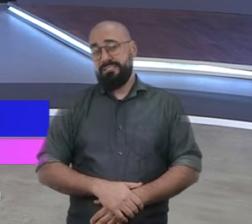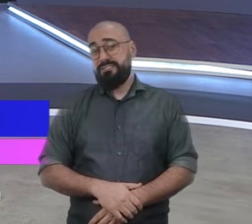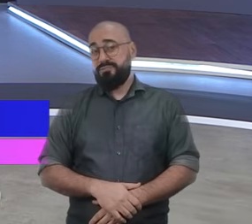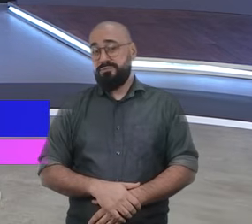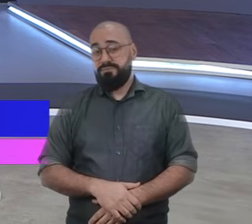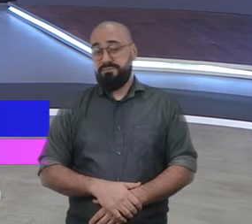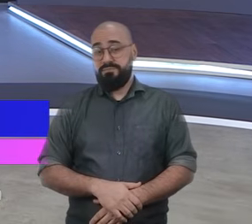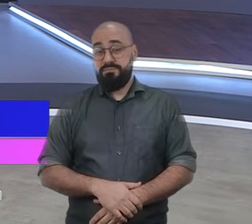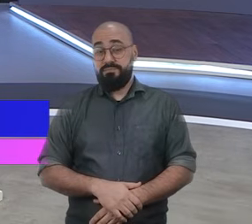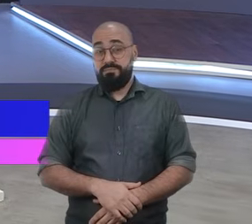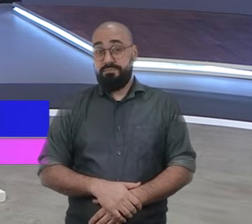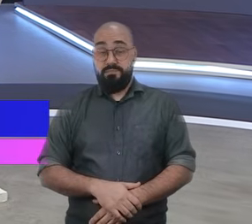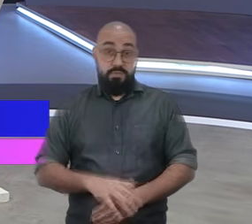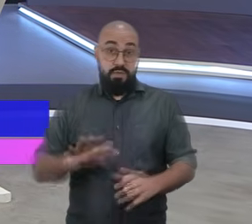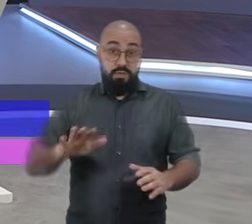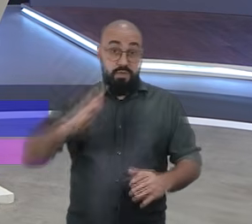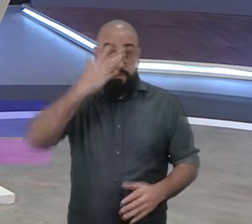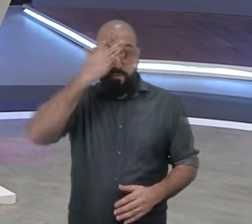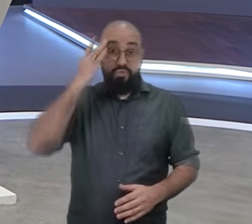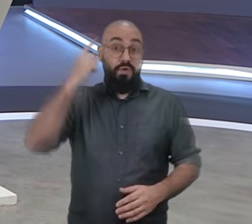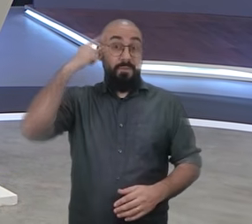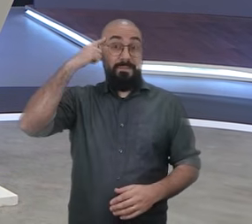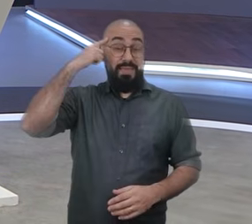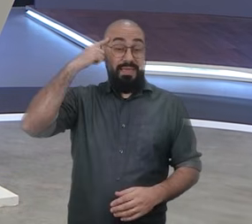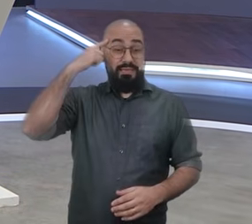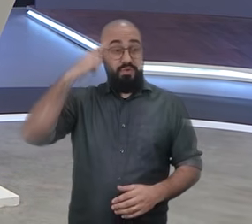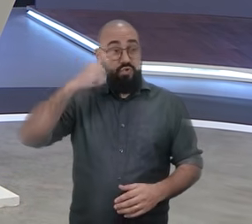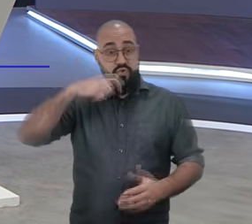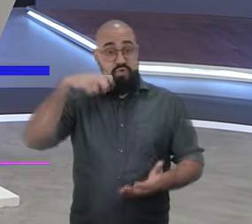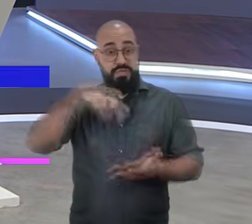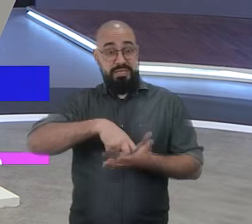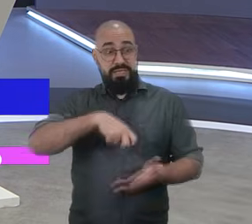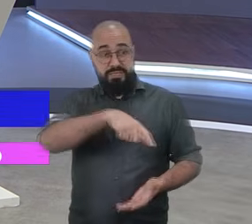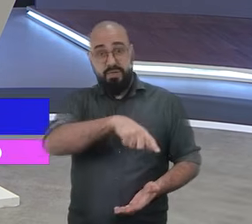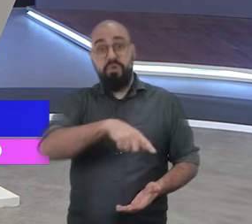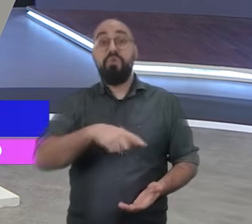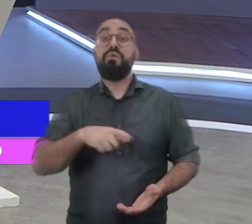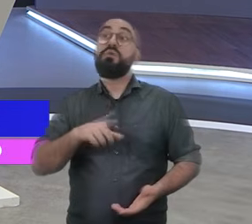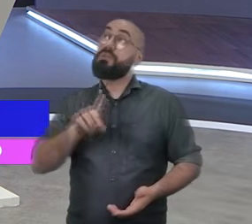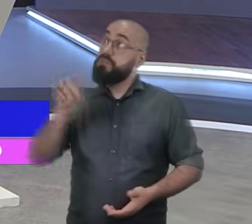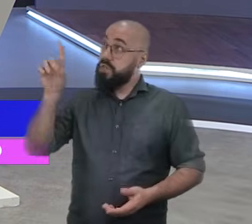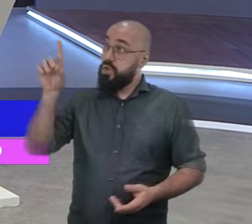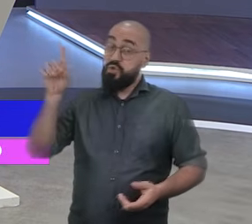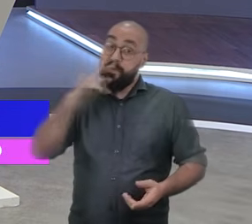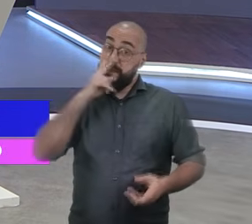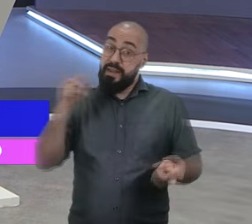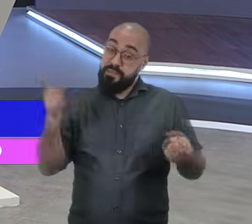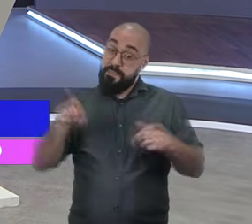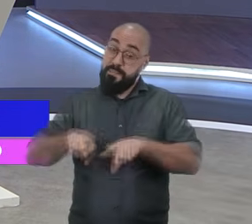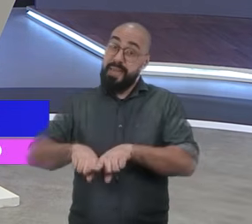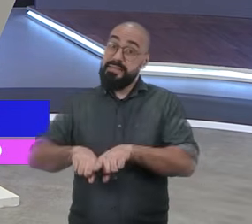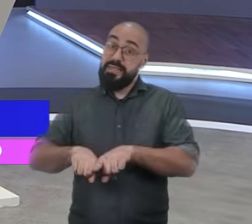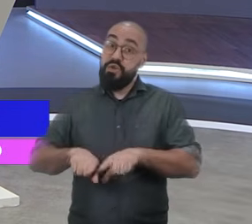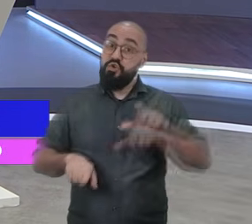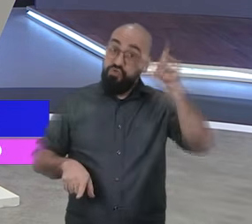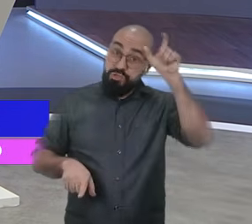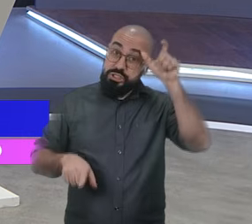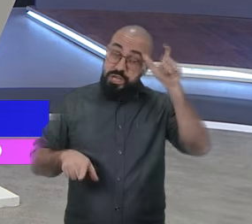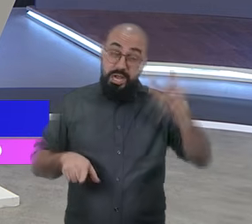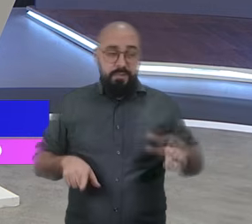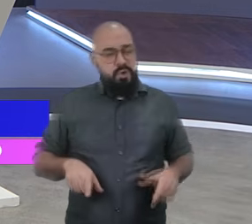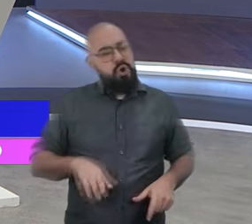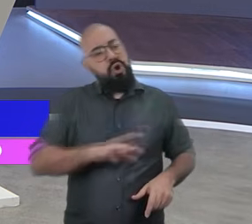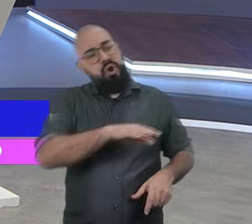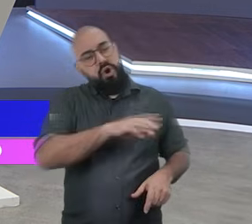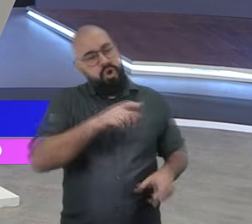Muitas pessoas pensam que para essa condenação, Deus então é sócio do diabo para um lugar de tormento eterno. Então Deus